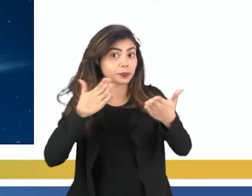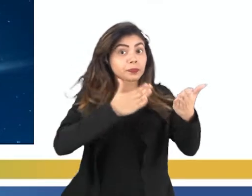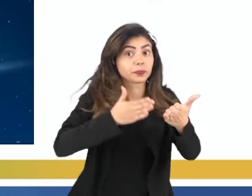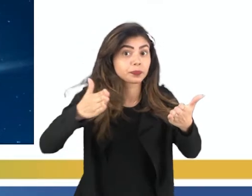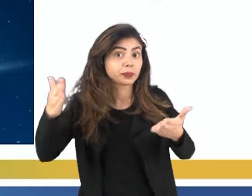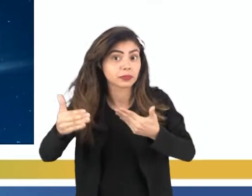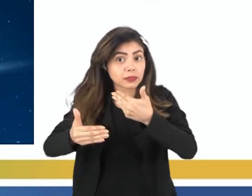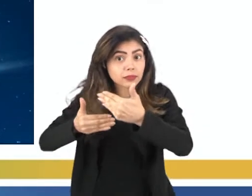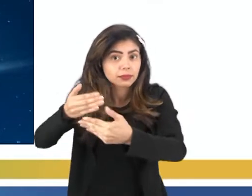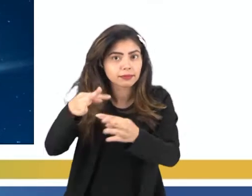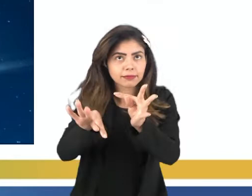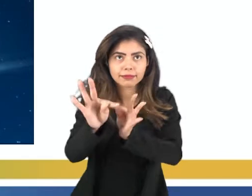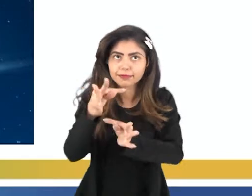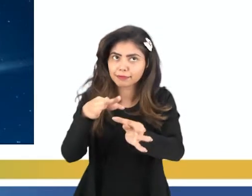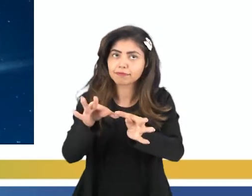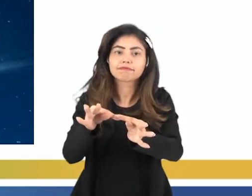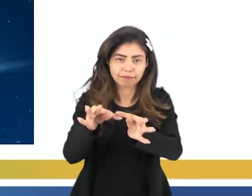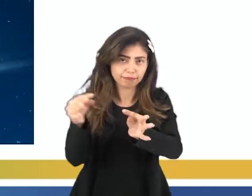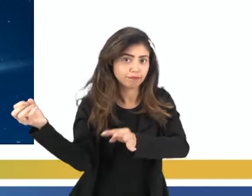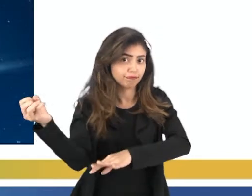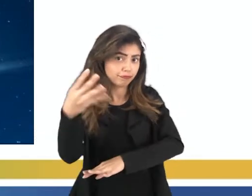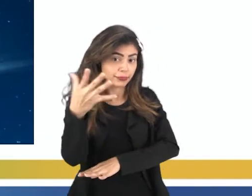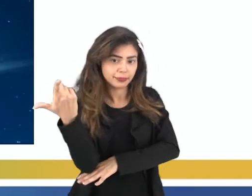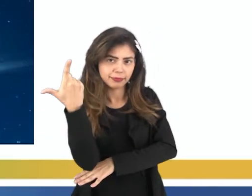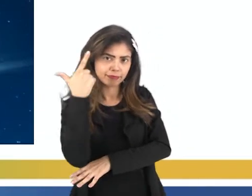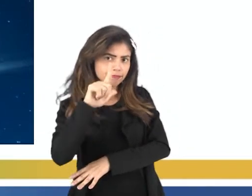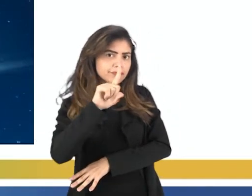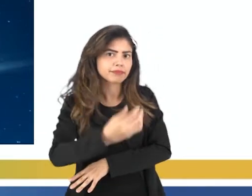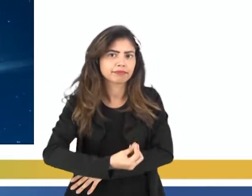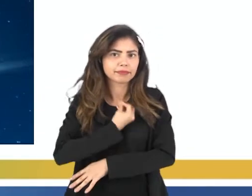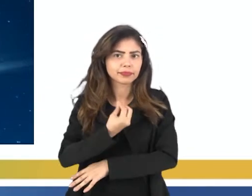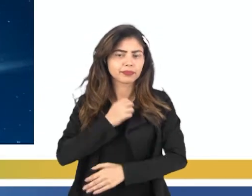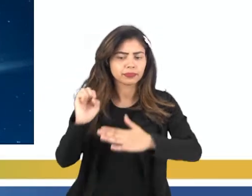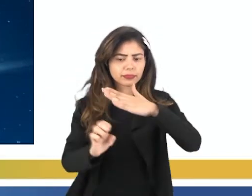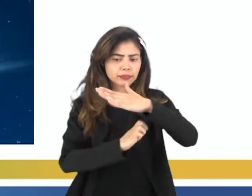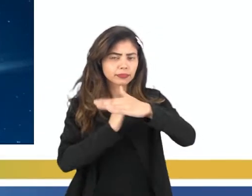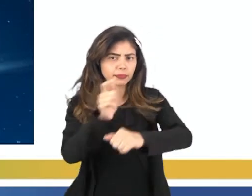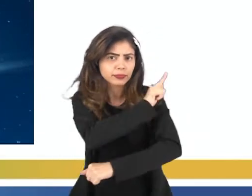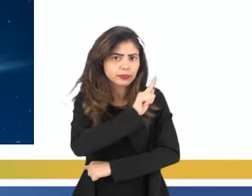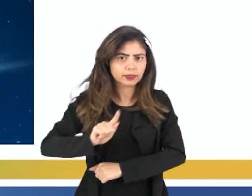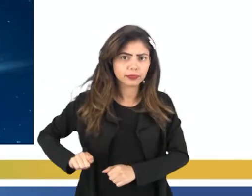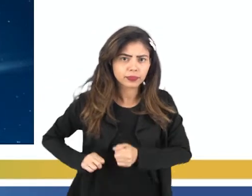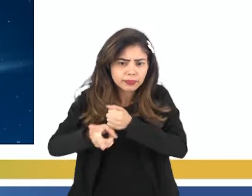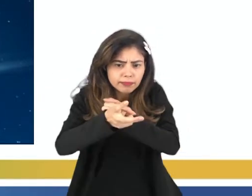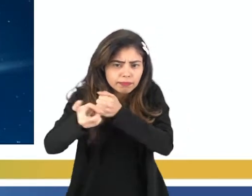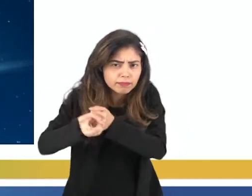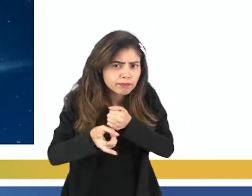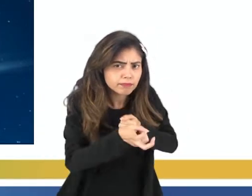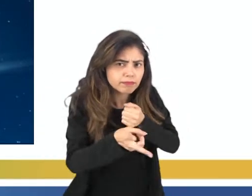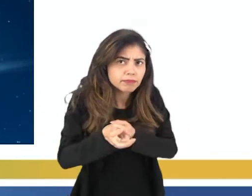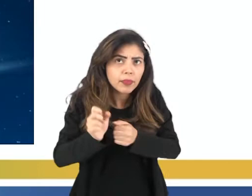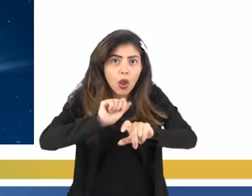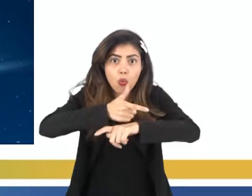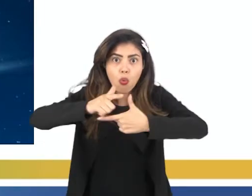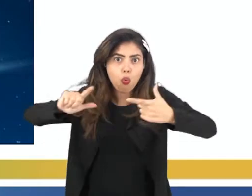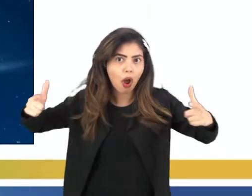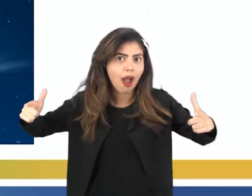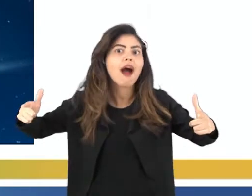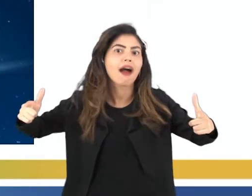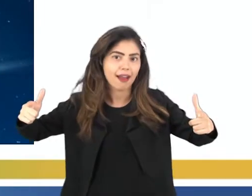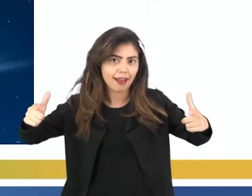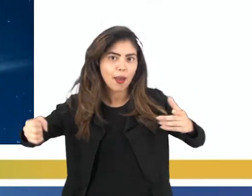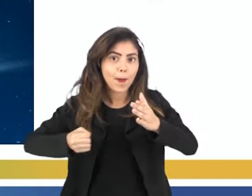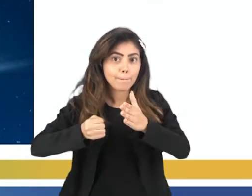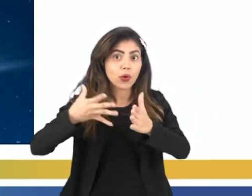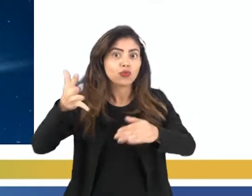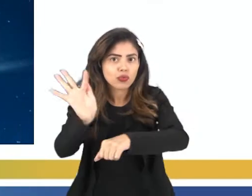essas tecnologias progridem e novas ganham vida, empresas e governos são atraídos para a sua expansão. Muitos